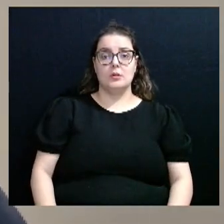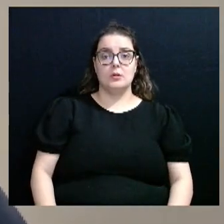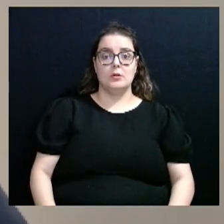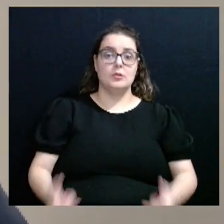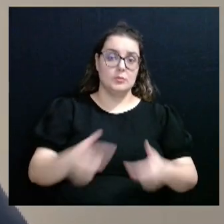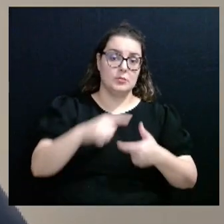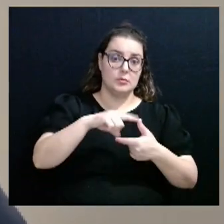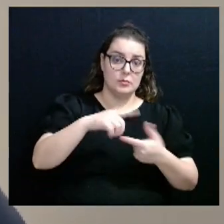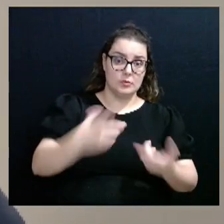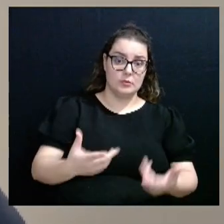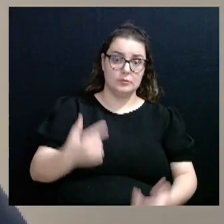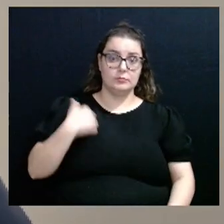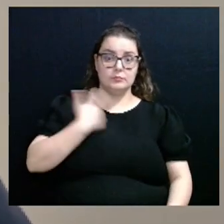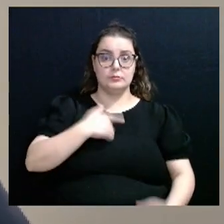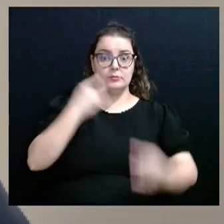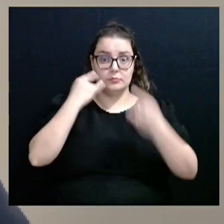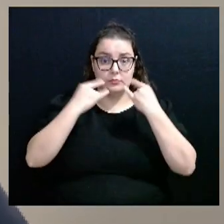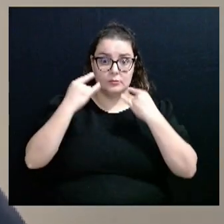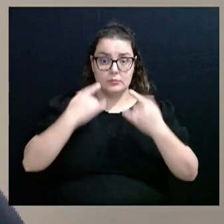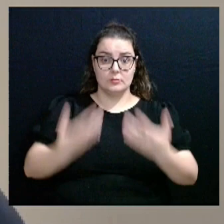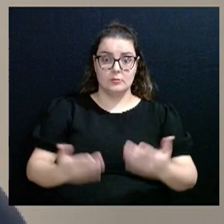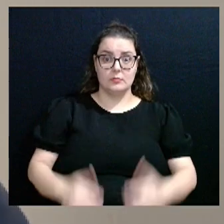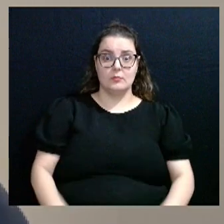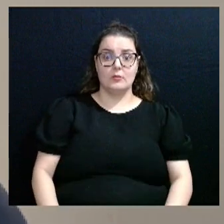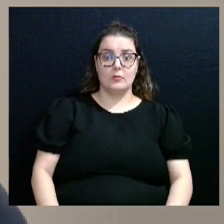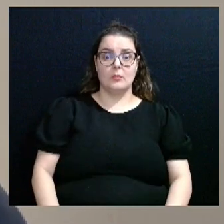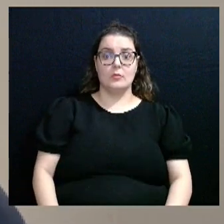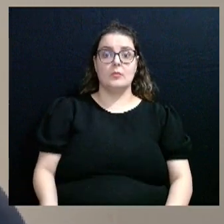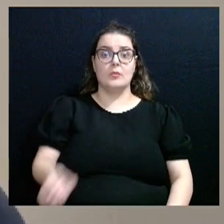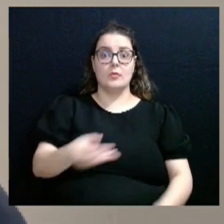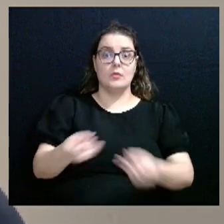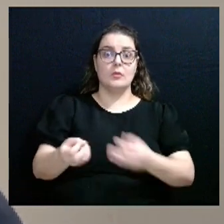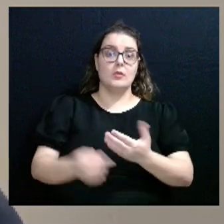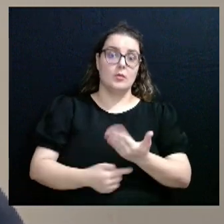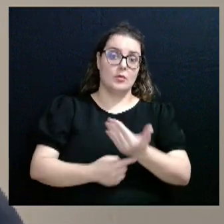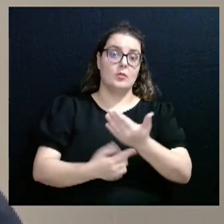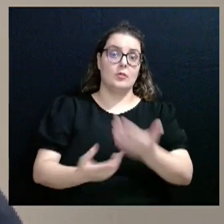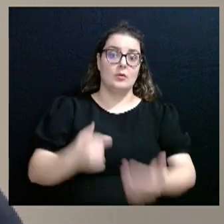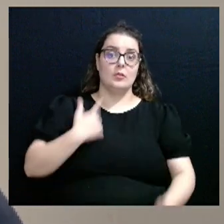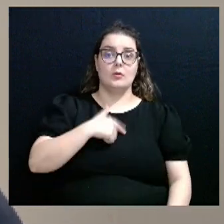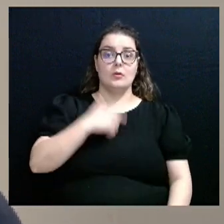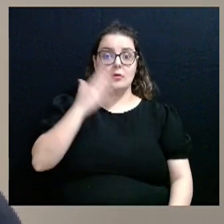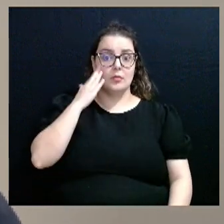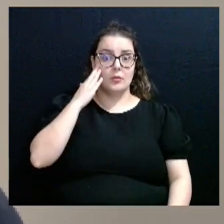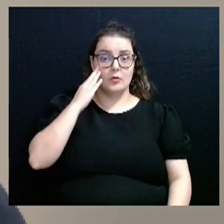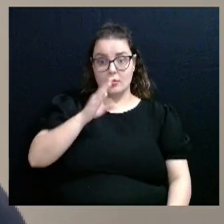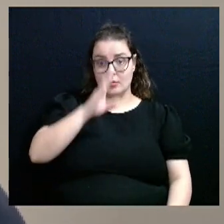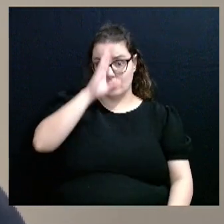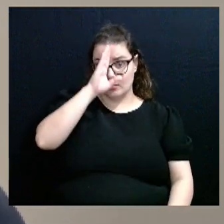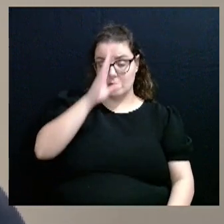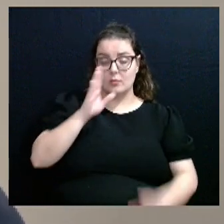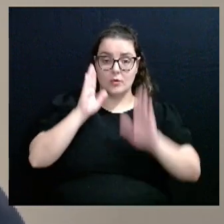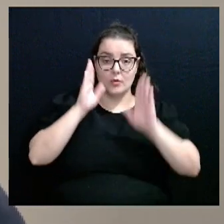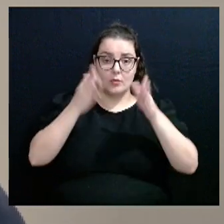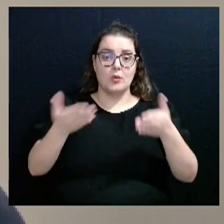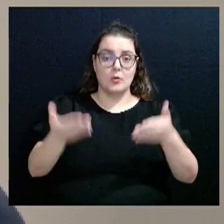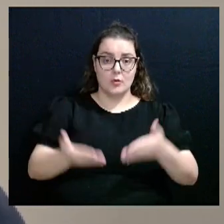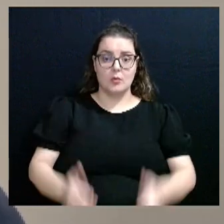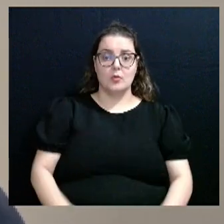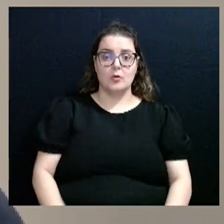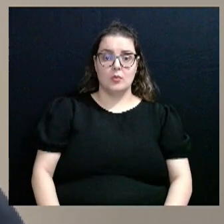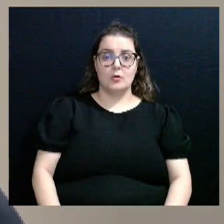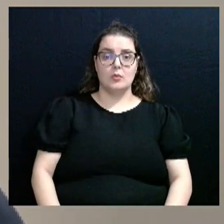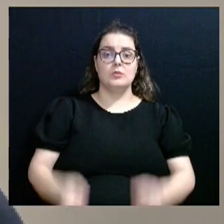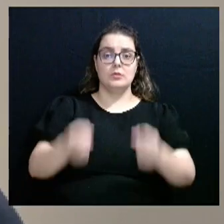e estudo em cima de novas tecnologias, né? Então, a gente sabe que o principal foco hoje é orientar